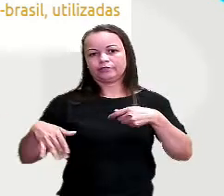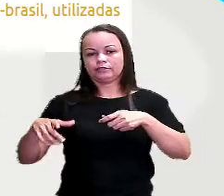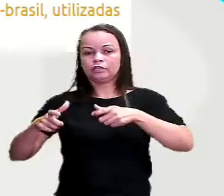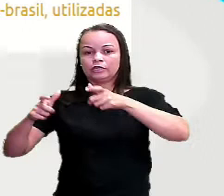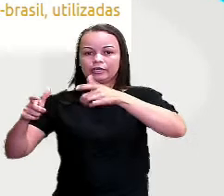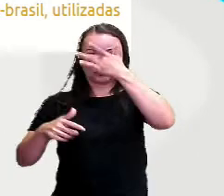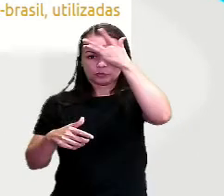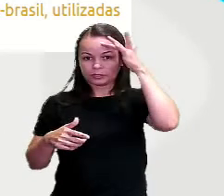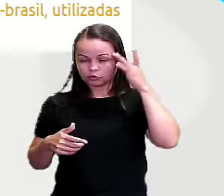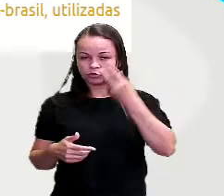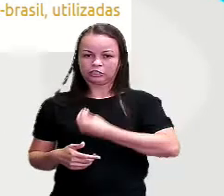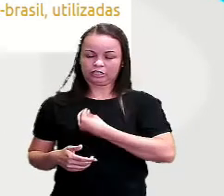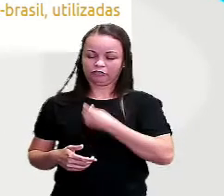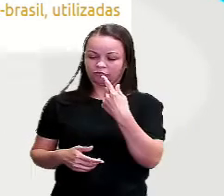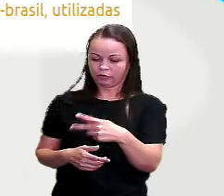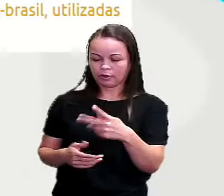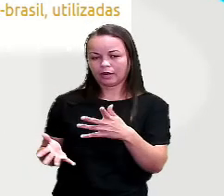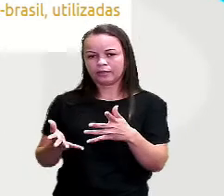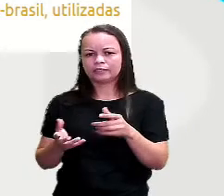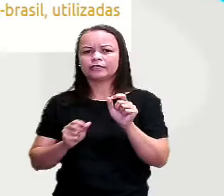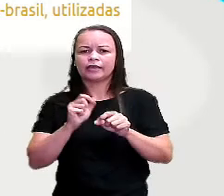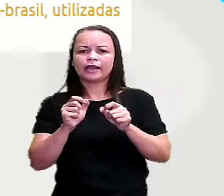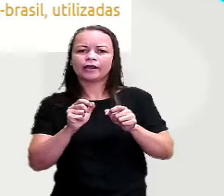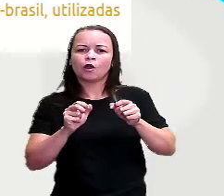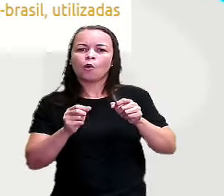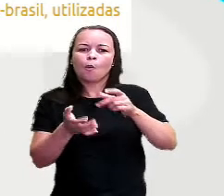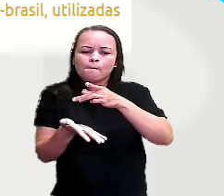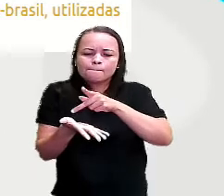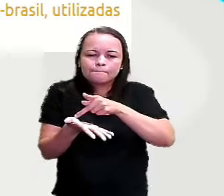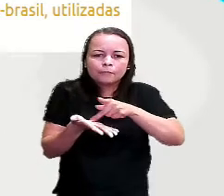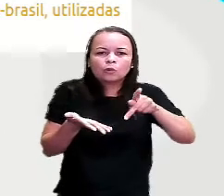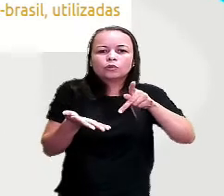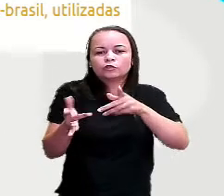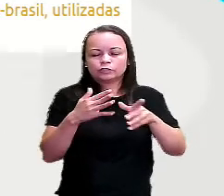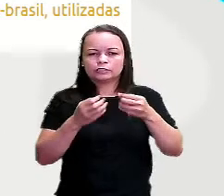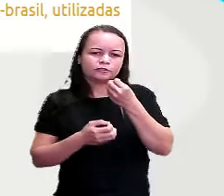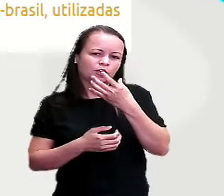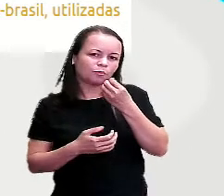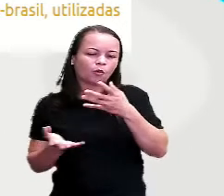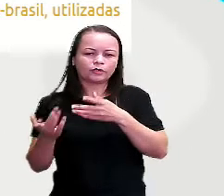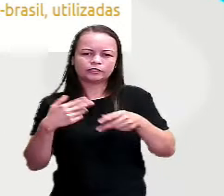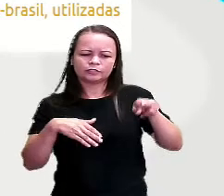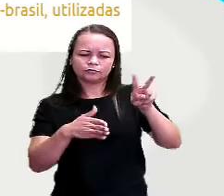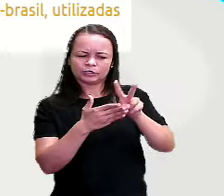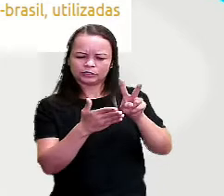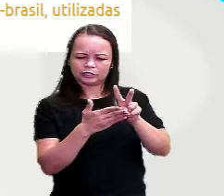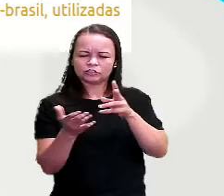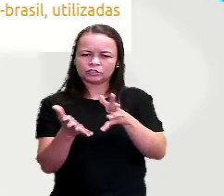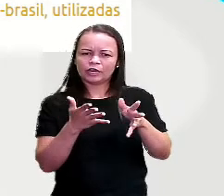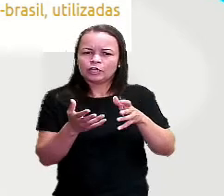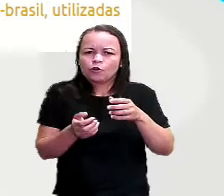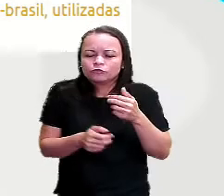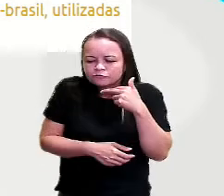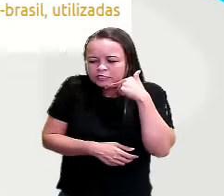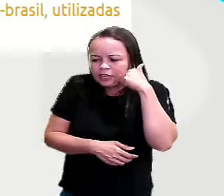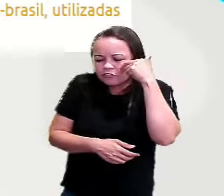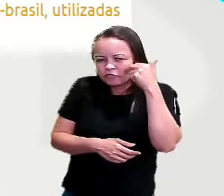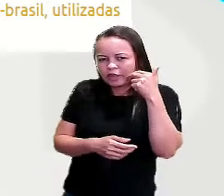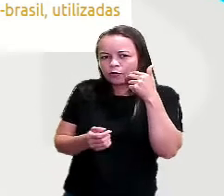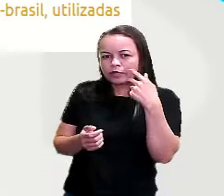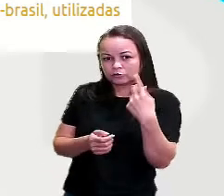que eram puros e bons, admirando-se da nudez dos indígenas e de como ficavam envergonhados com